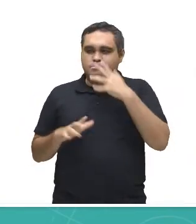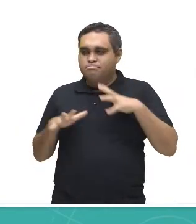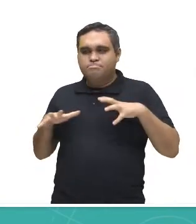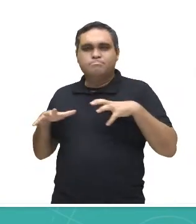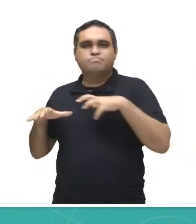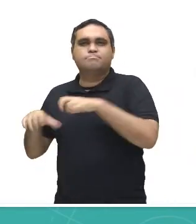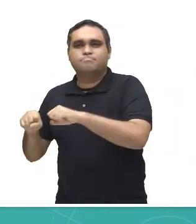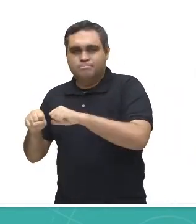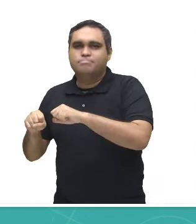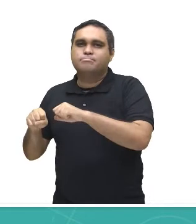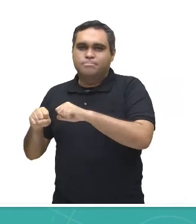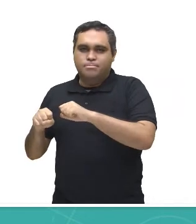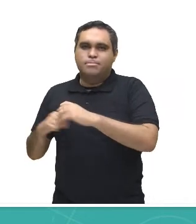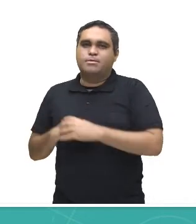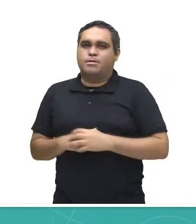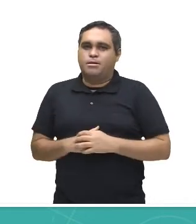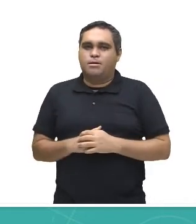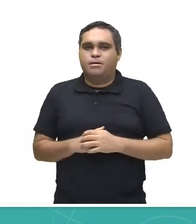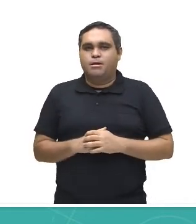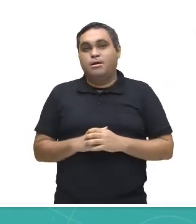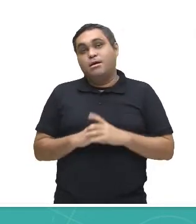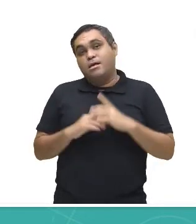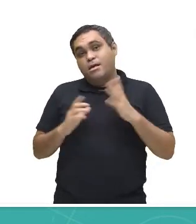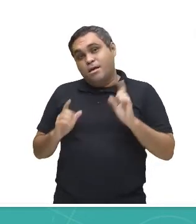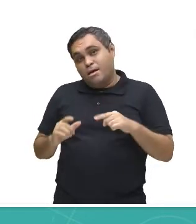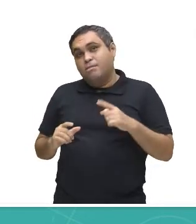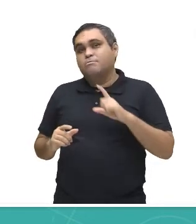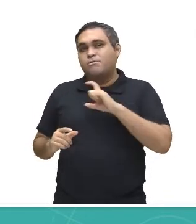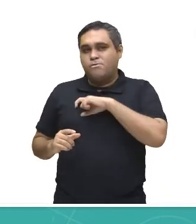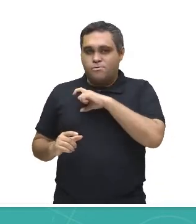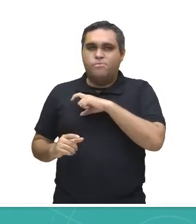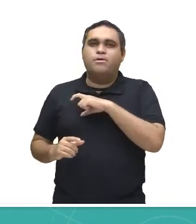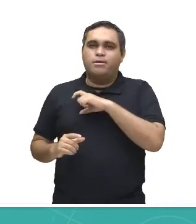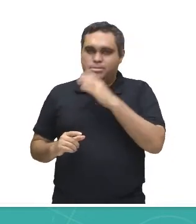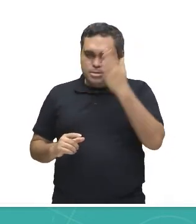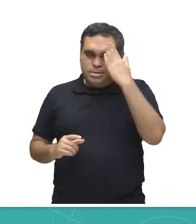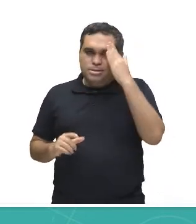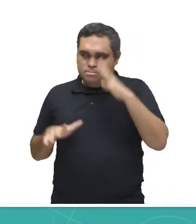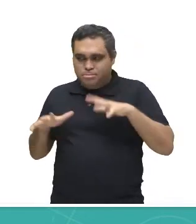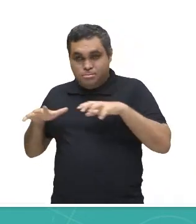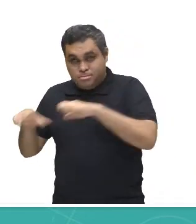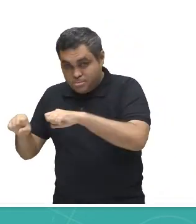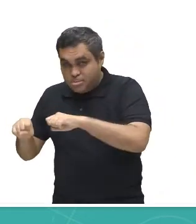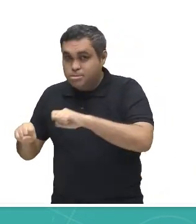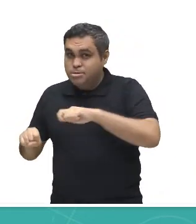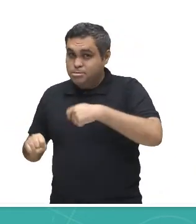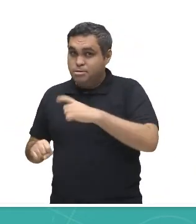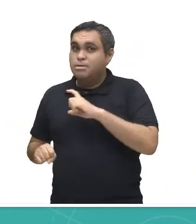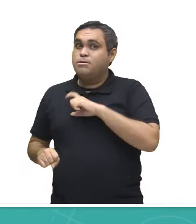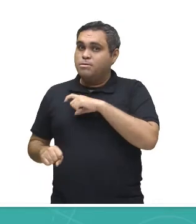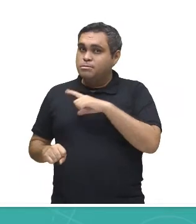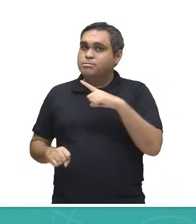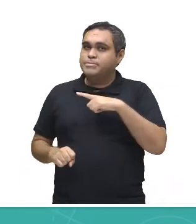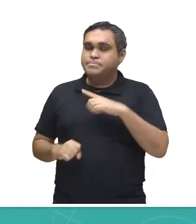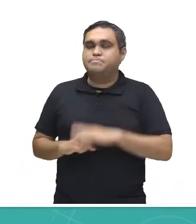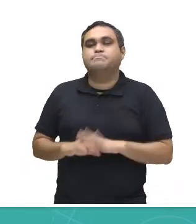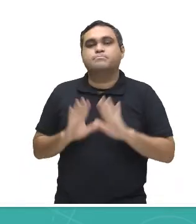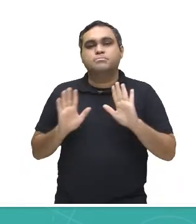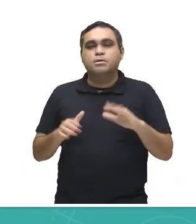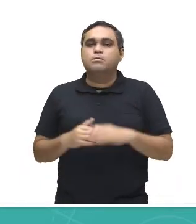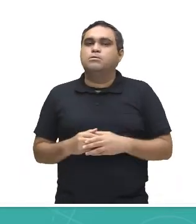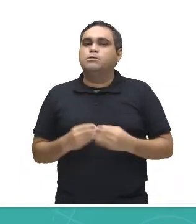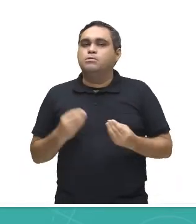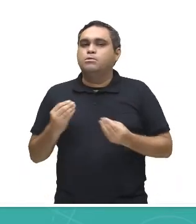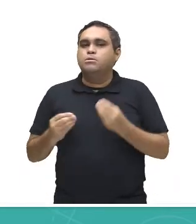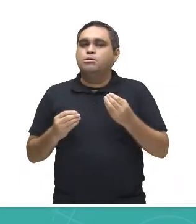como todas as outras dominações, é cruel, não é, gente? Vamos ver agora a Revolta dos